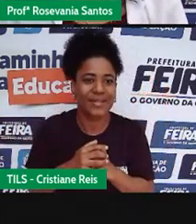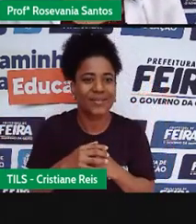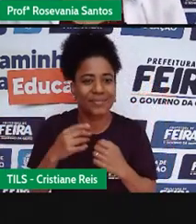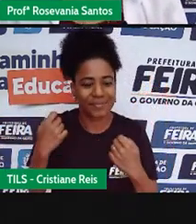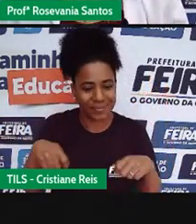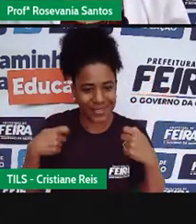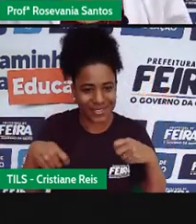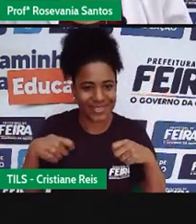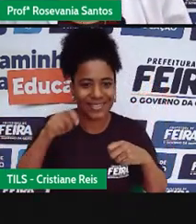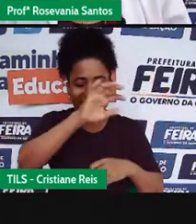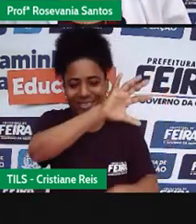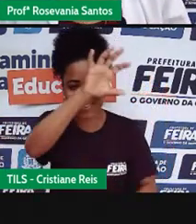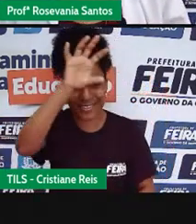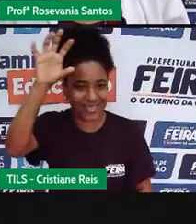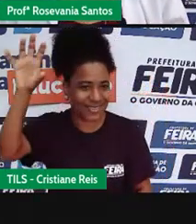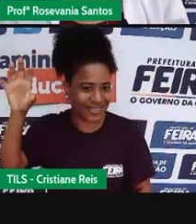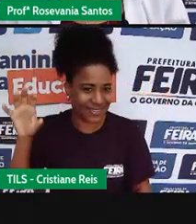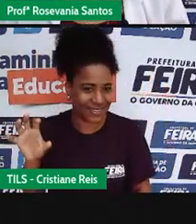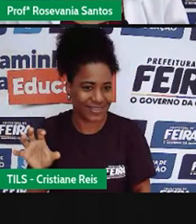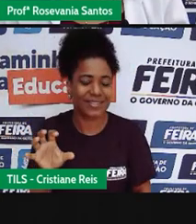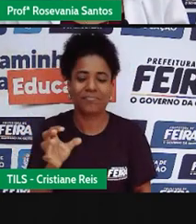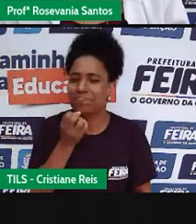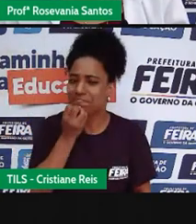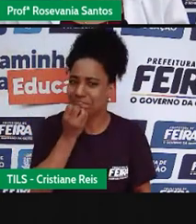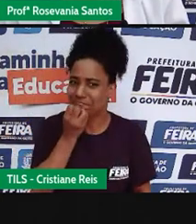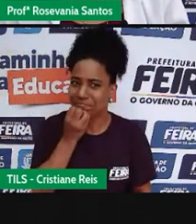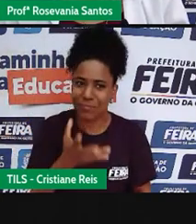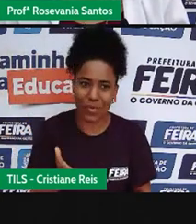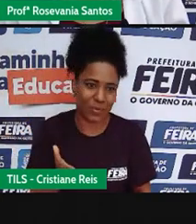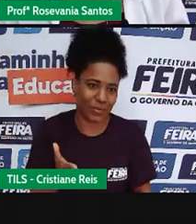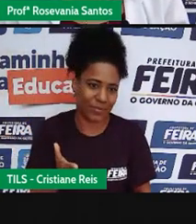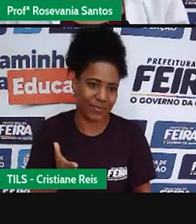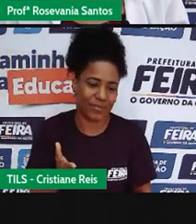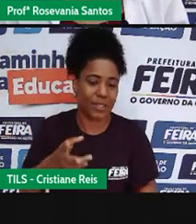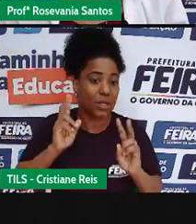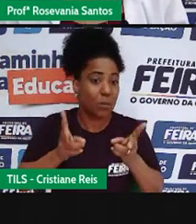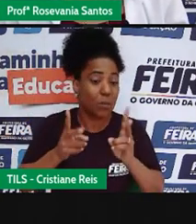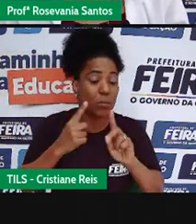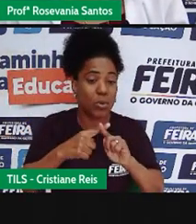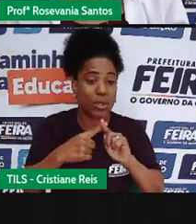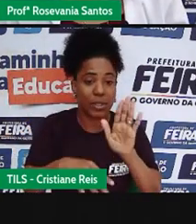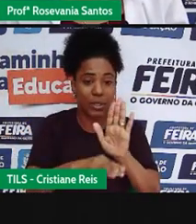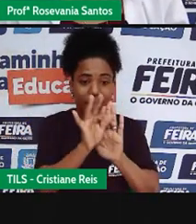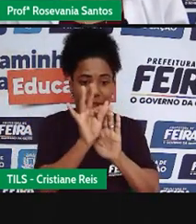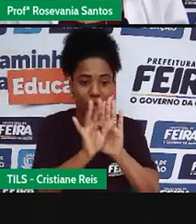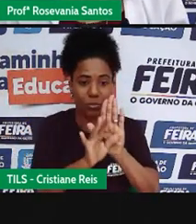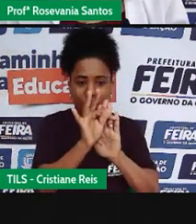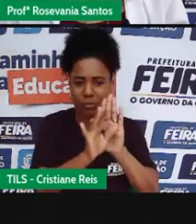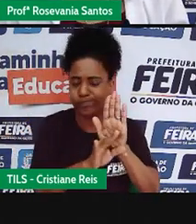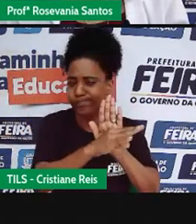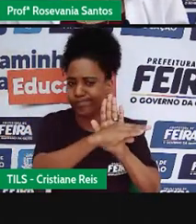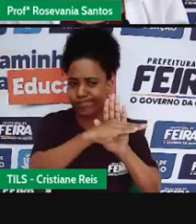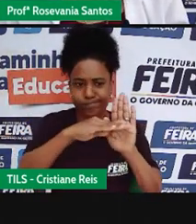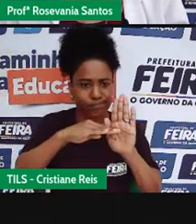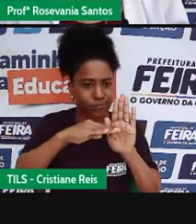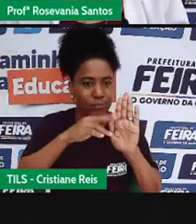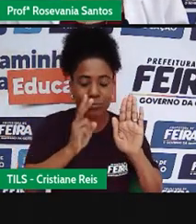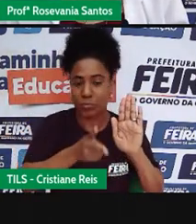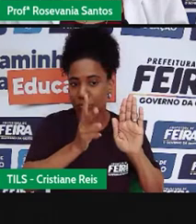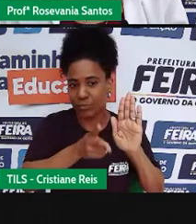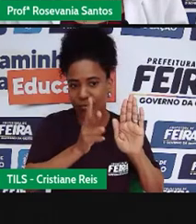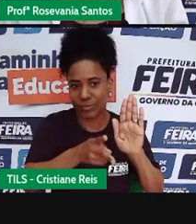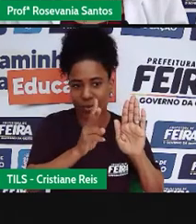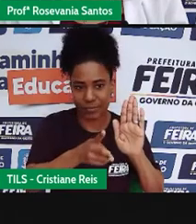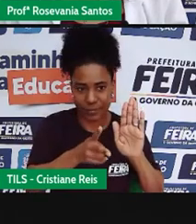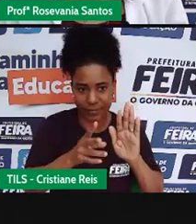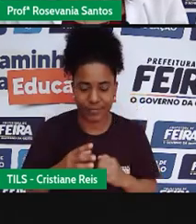aí nessa região, mesmo que chova um pouco. Eu vou manter a temperatura ali com a média, né? Então, percebam,